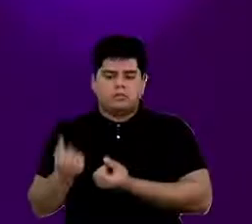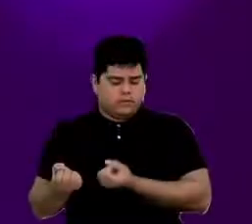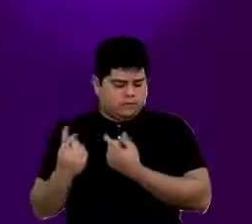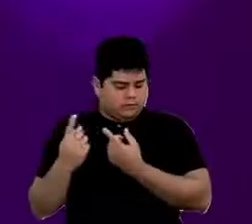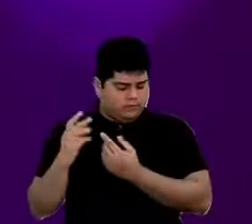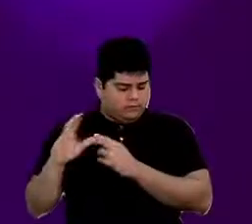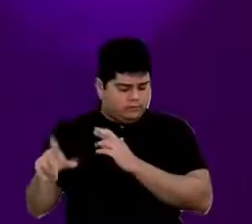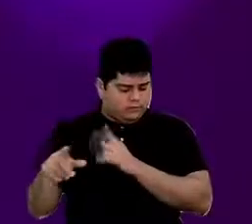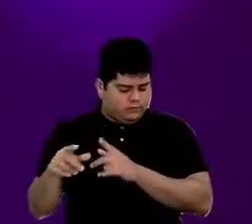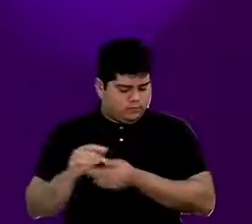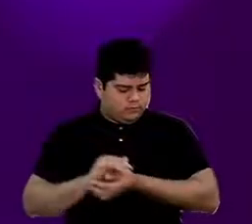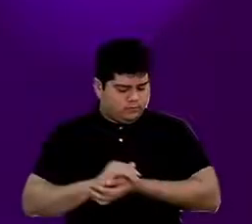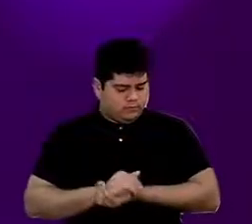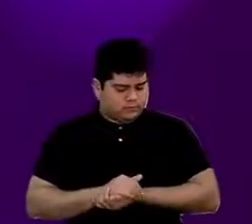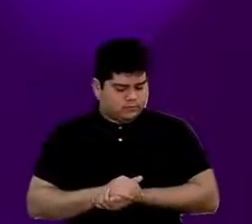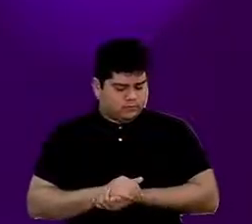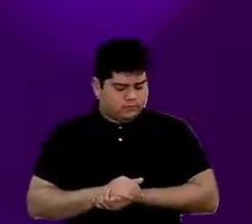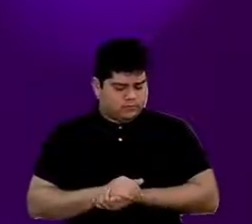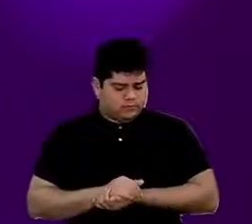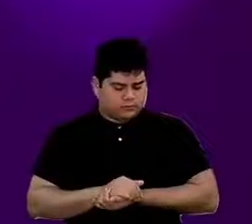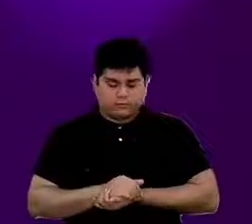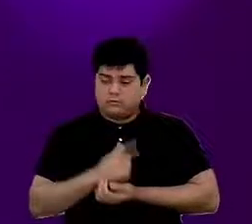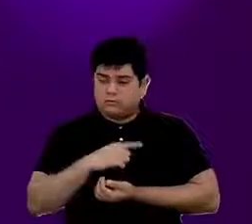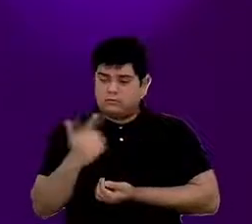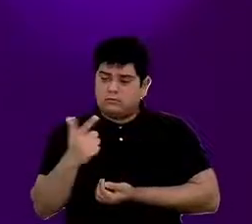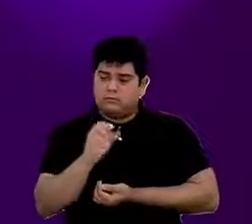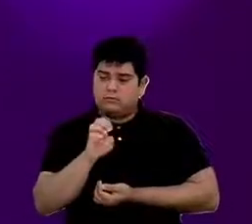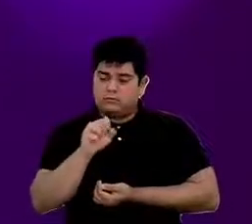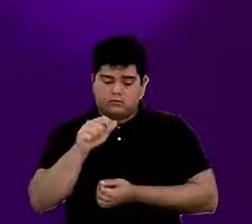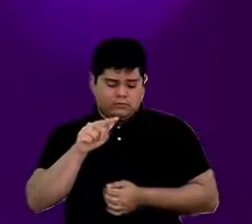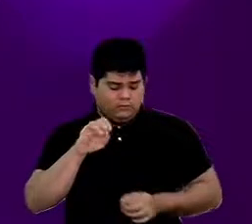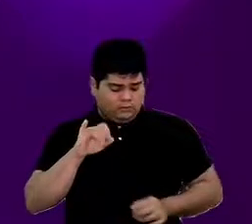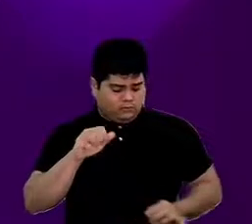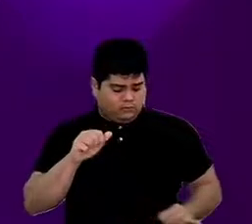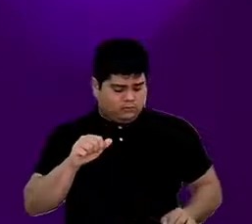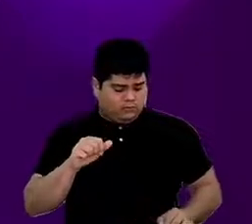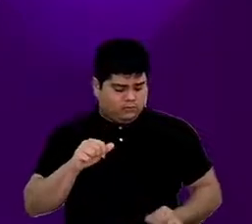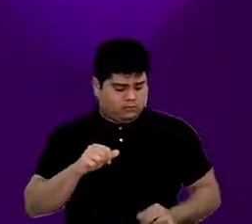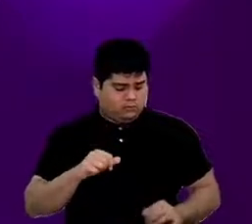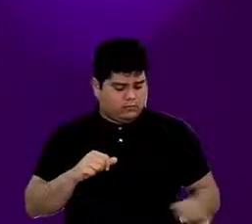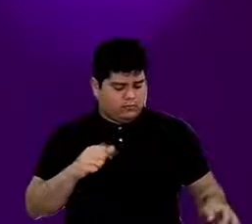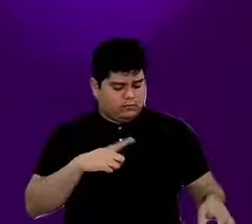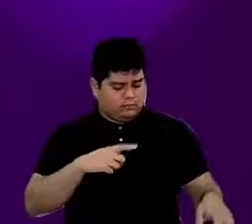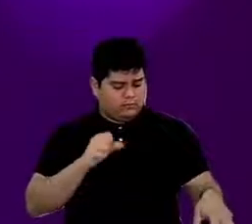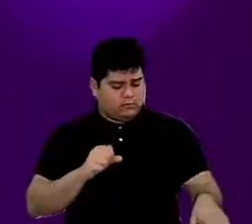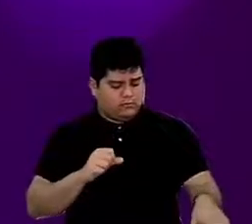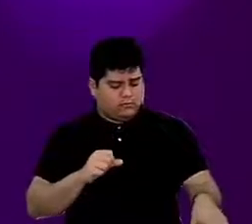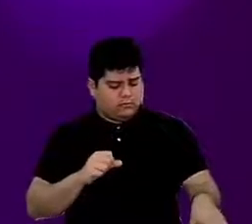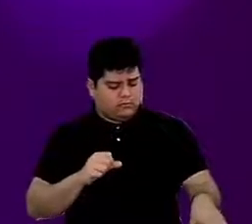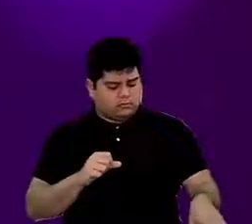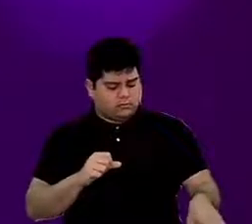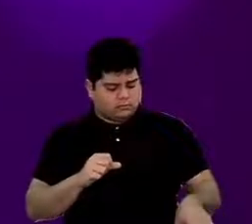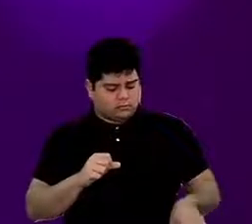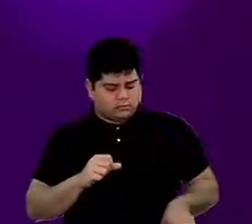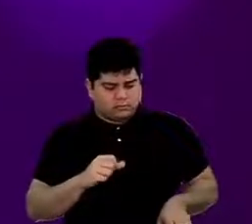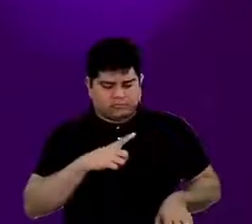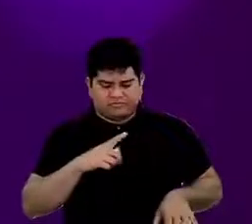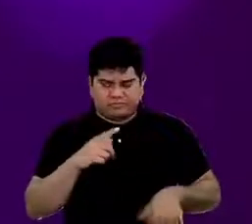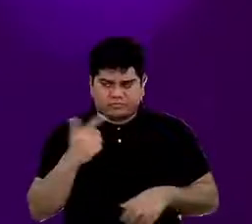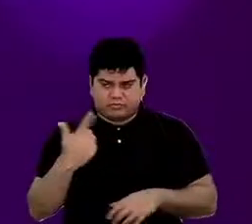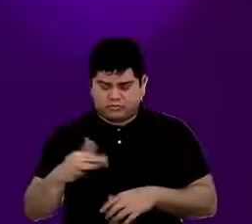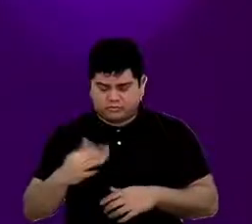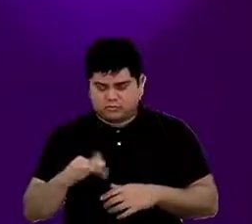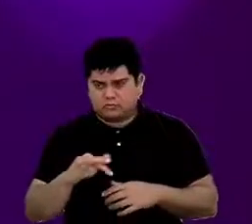cintilografia normal, sem isquemia, né? E as pessoas poderiam dizer, não, essa dor não é coronariana, a dor não